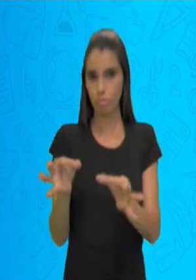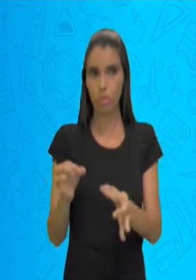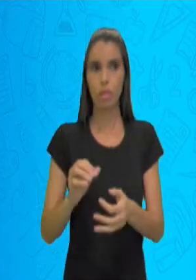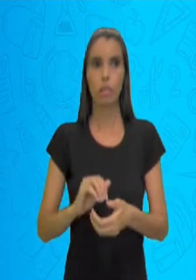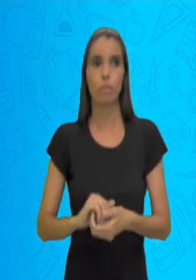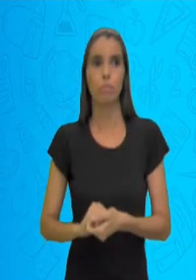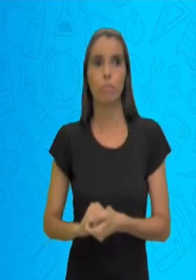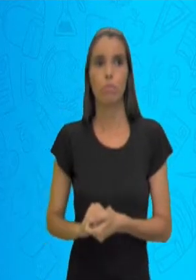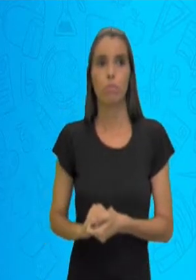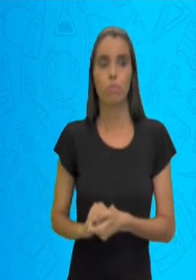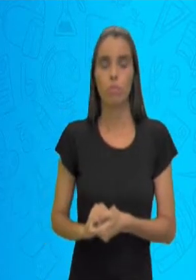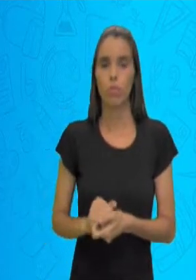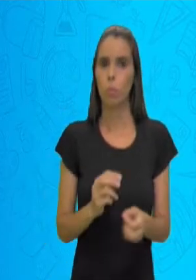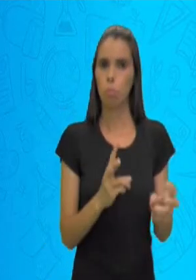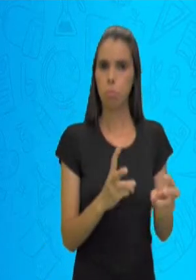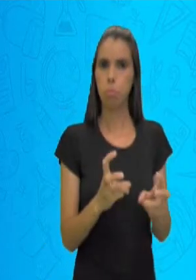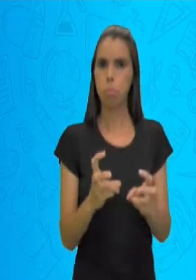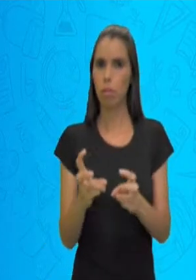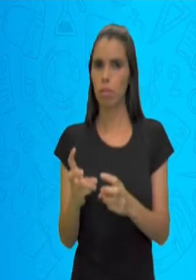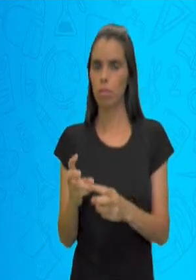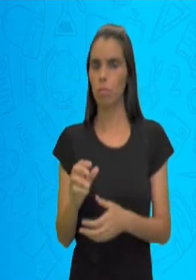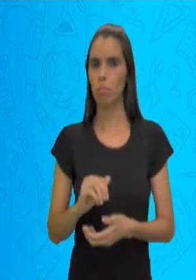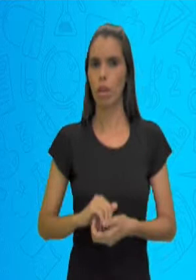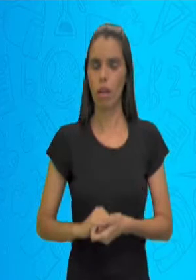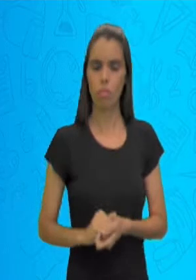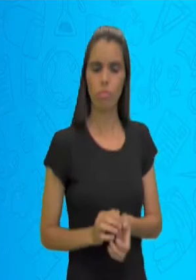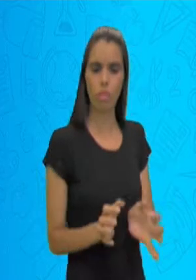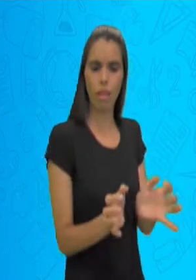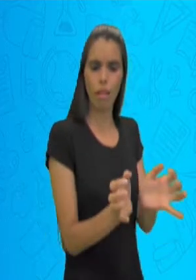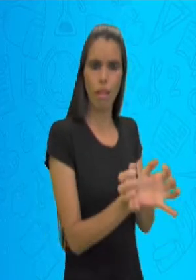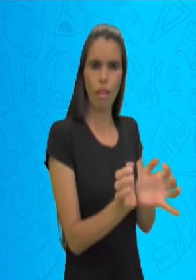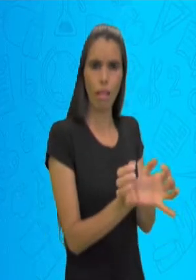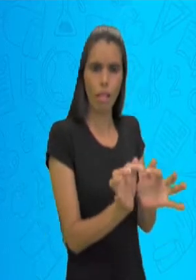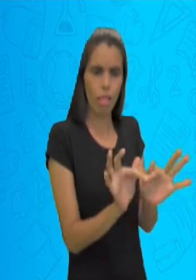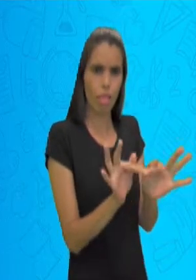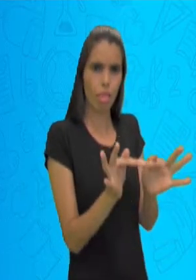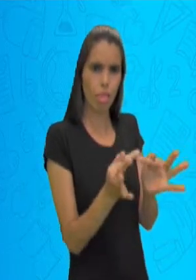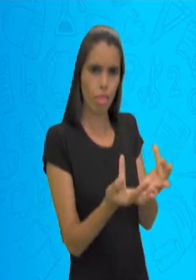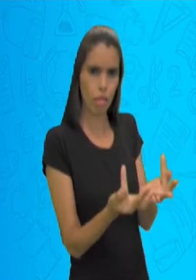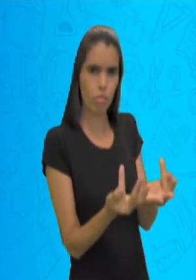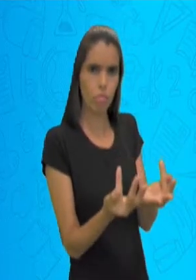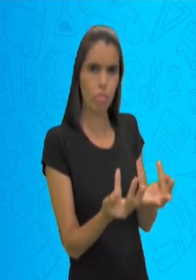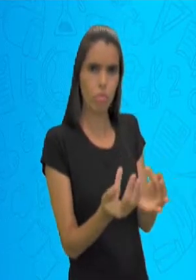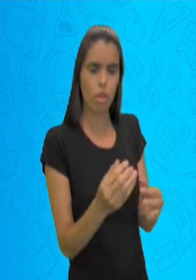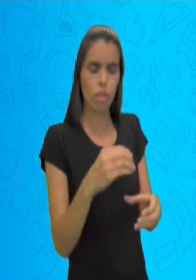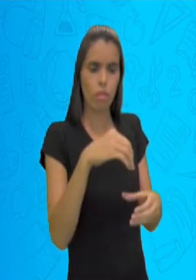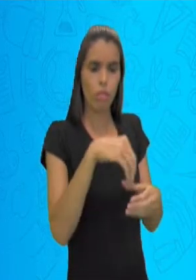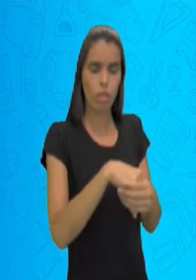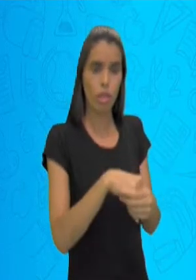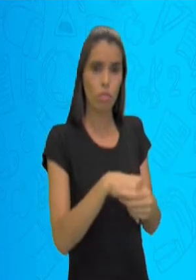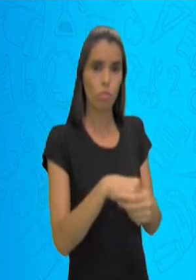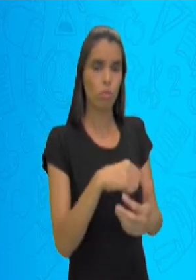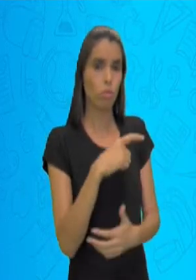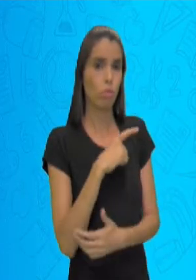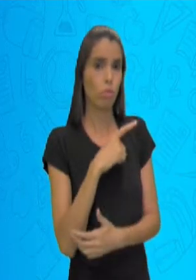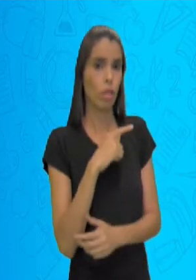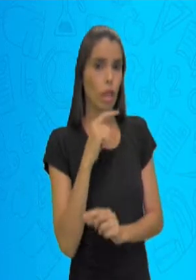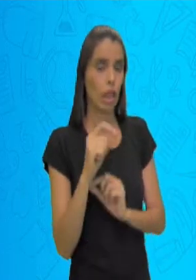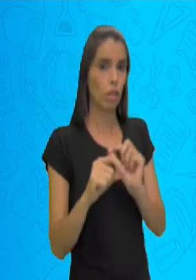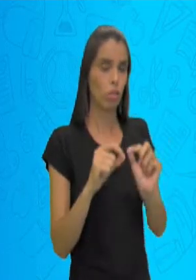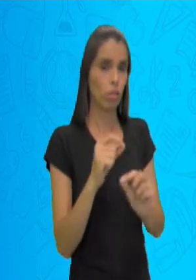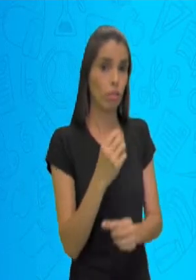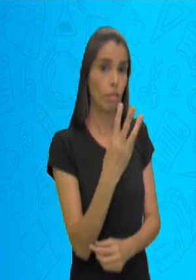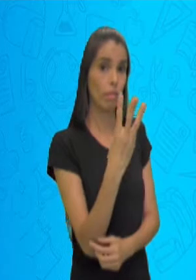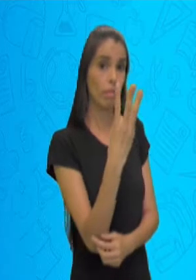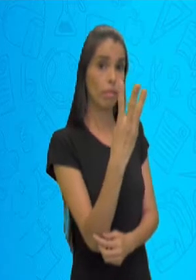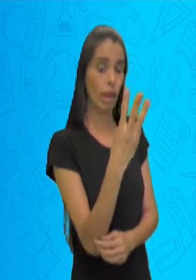unidade simples, ela é composta por 3 ordens. Lembra que eu falei com vocês que uma classe, ela é composta